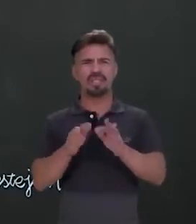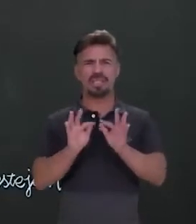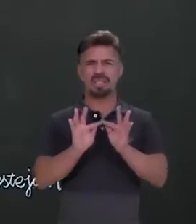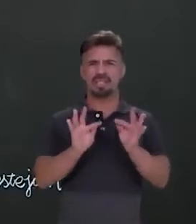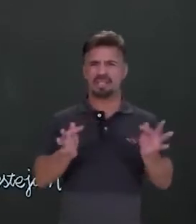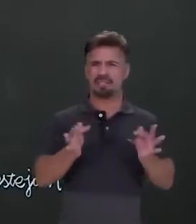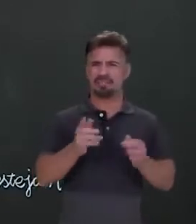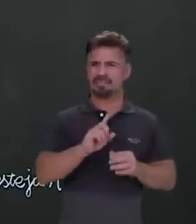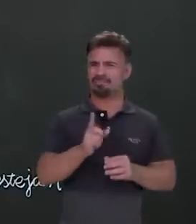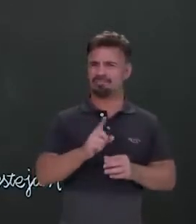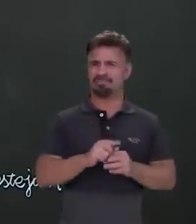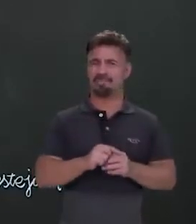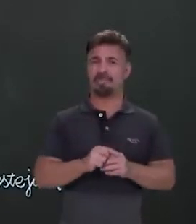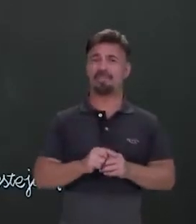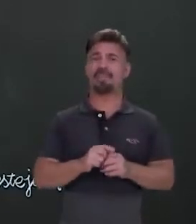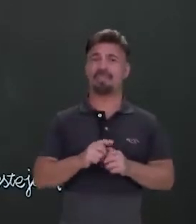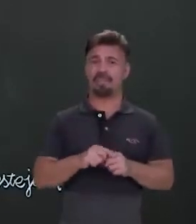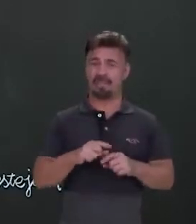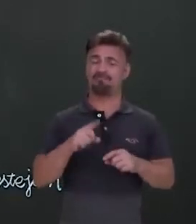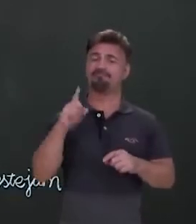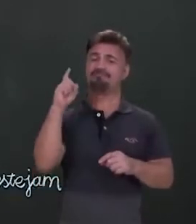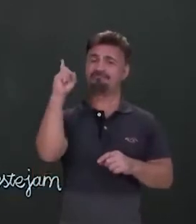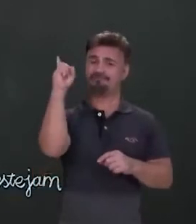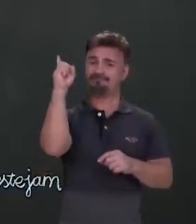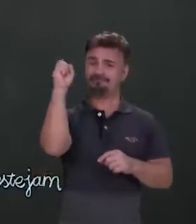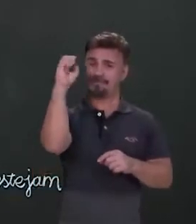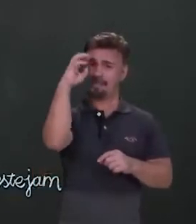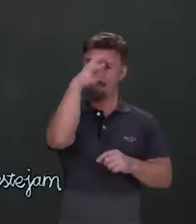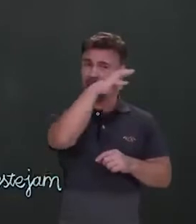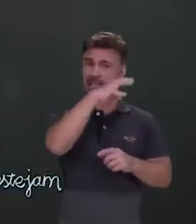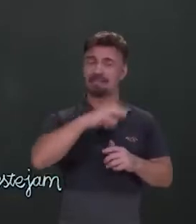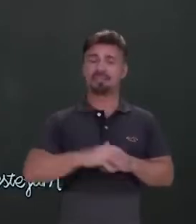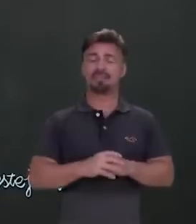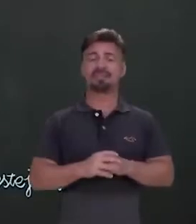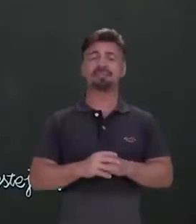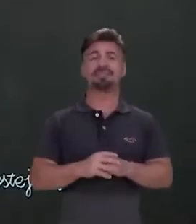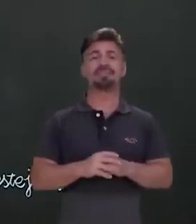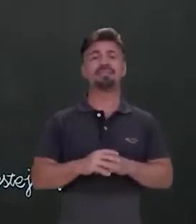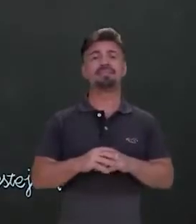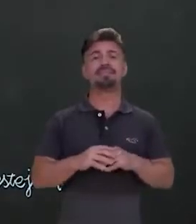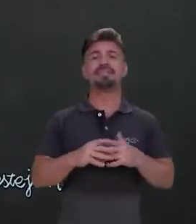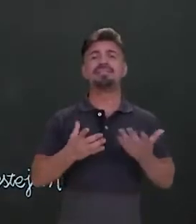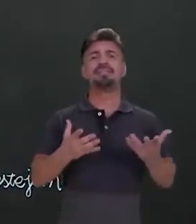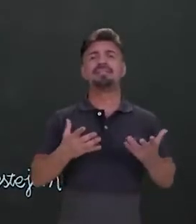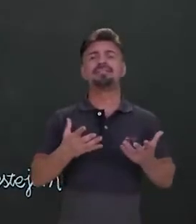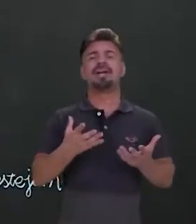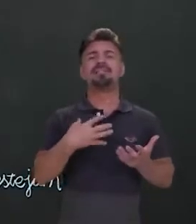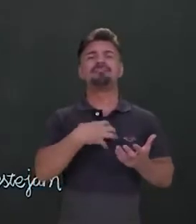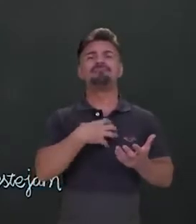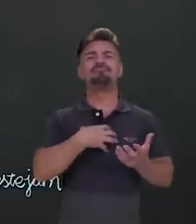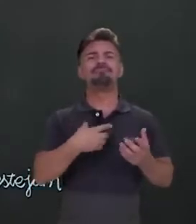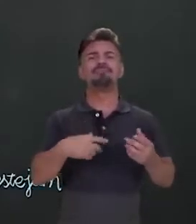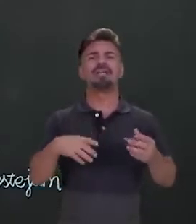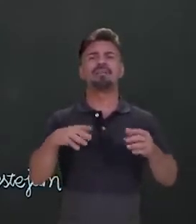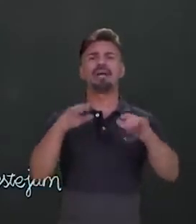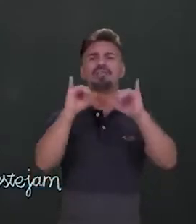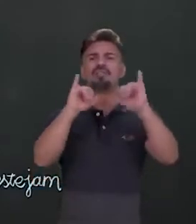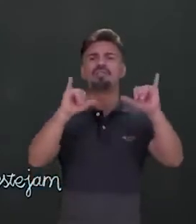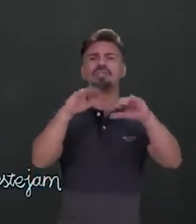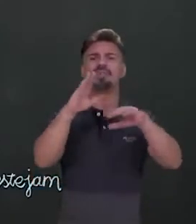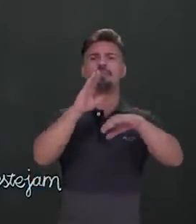assim. Você precisa estudar, você precisa entender as relações de sentido. Não faria sentido eu dizer para você que as notícias que mais